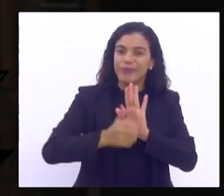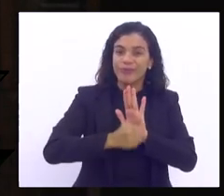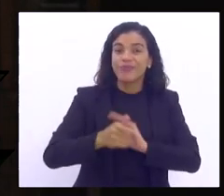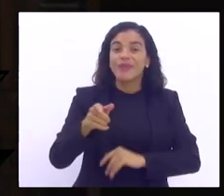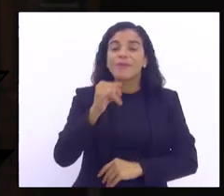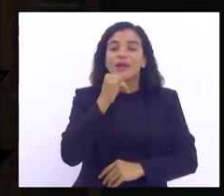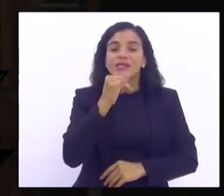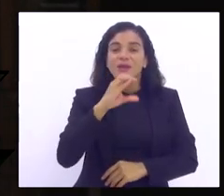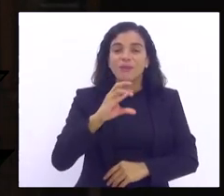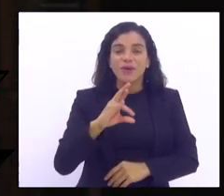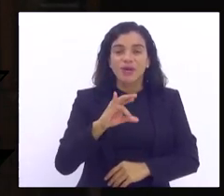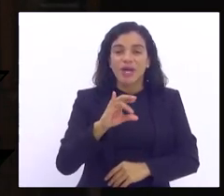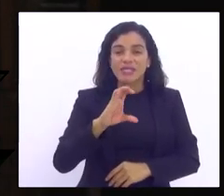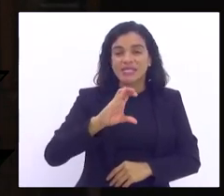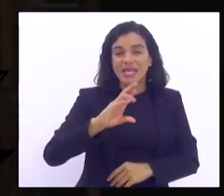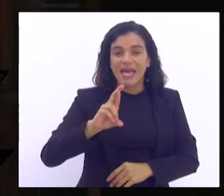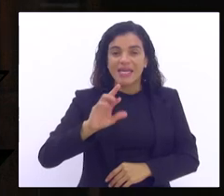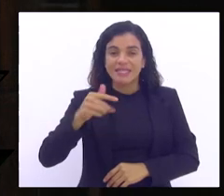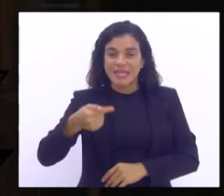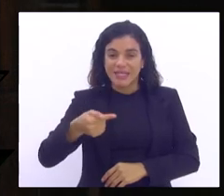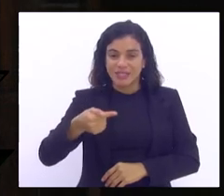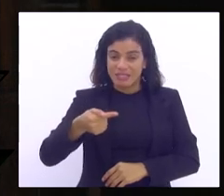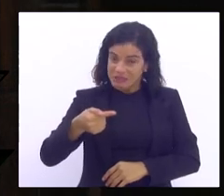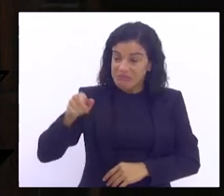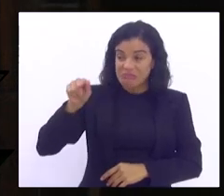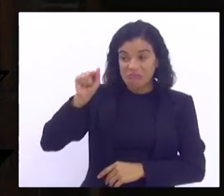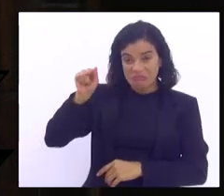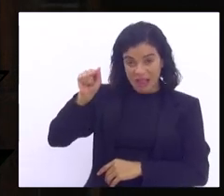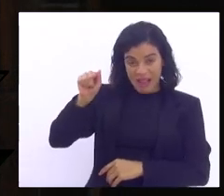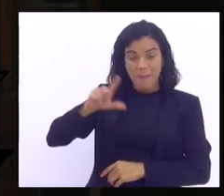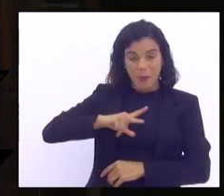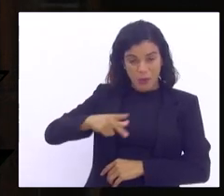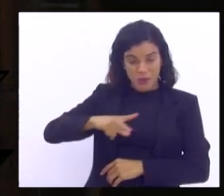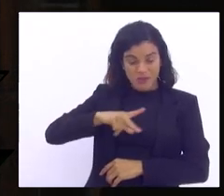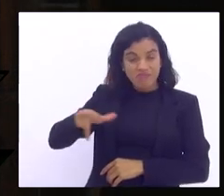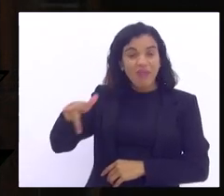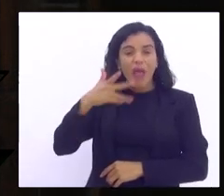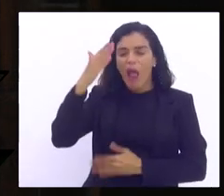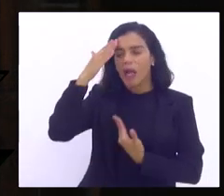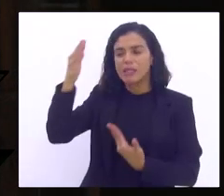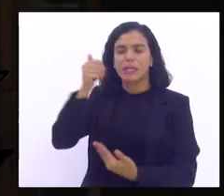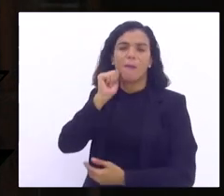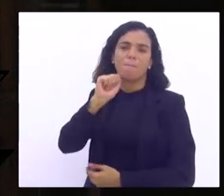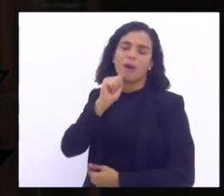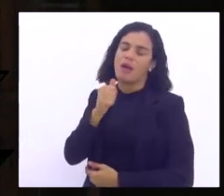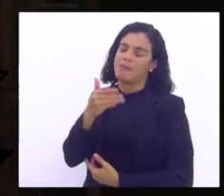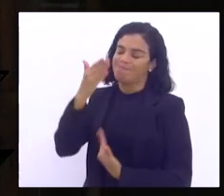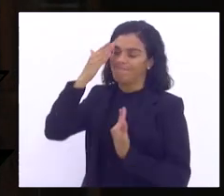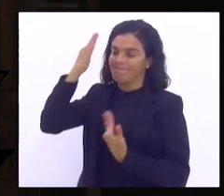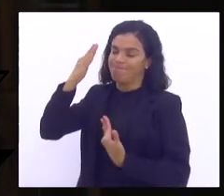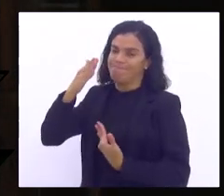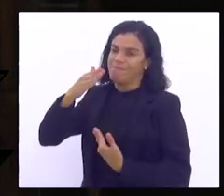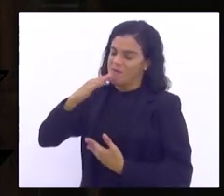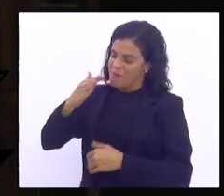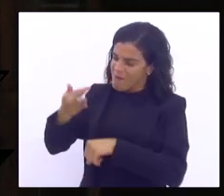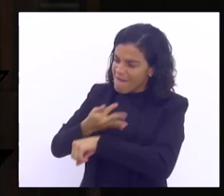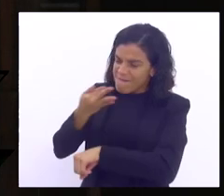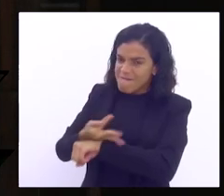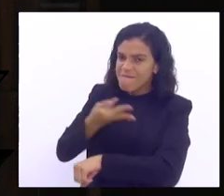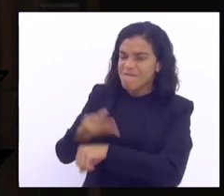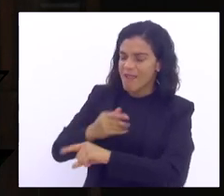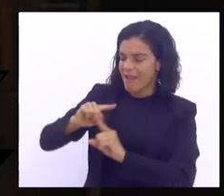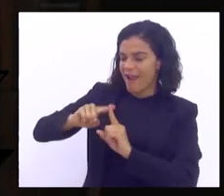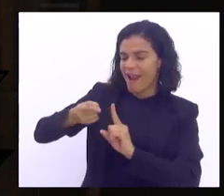Ronaldo, jogador de futebol, agradecendo à mãe por não ter sido abortado.